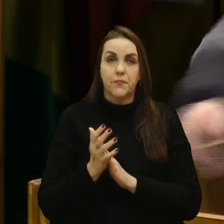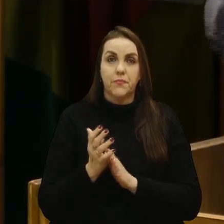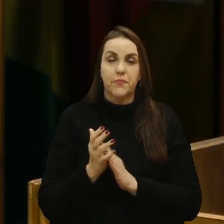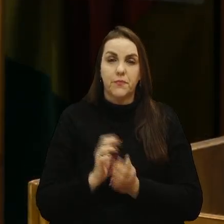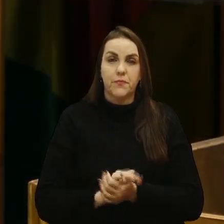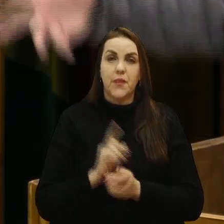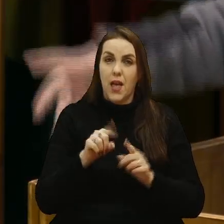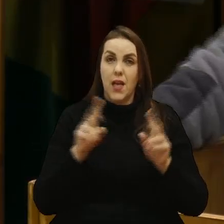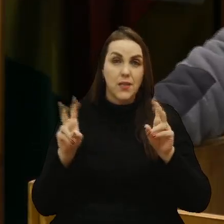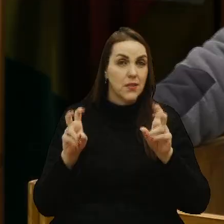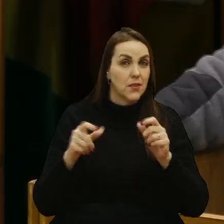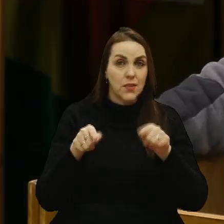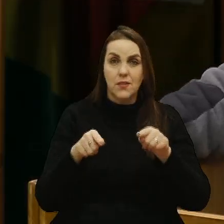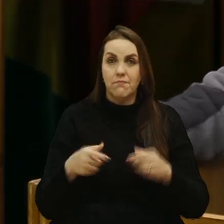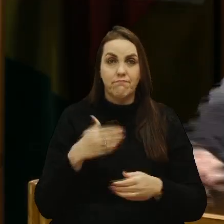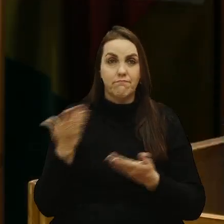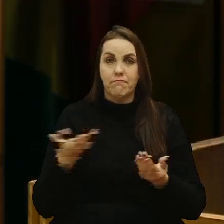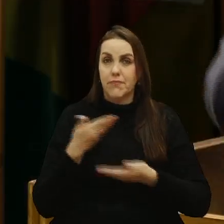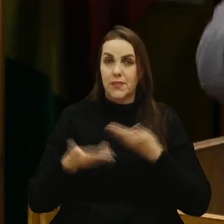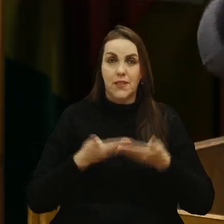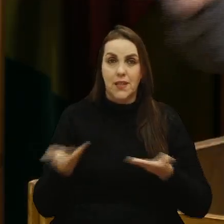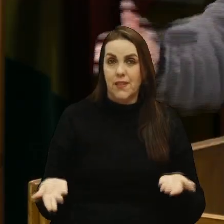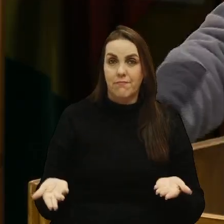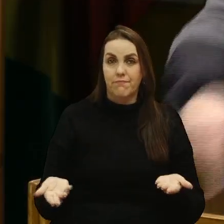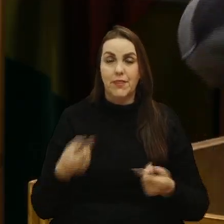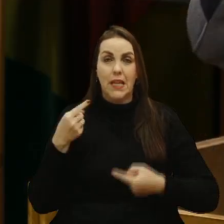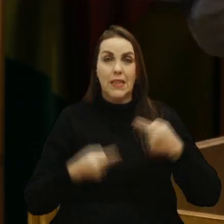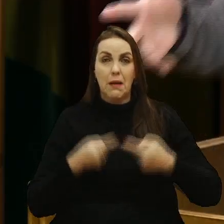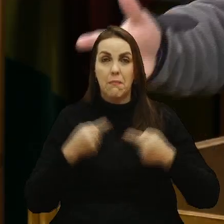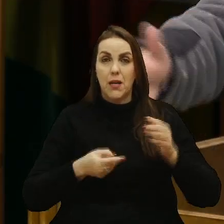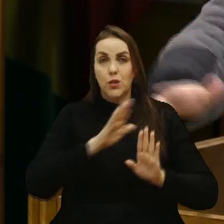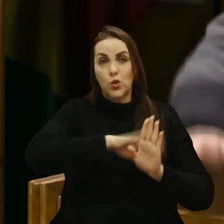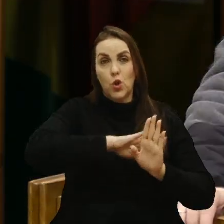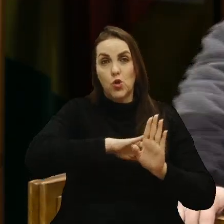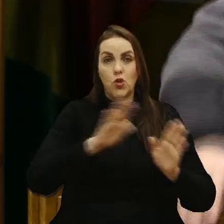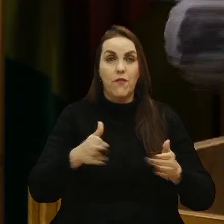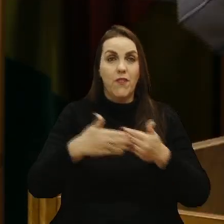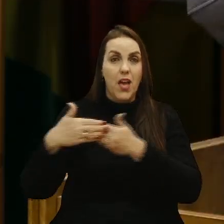É sobre isso que nós precisamos tratar, pessoal. Porque se a gente fica só num debate ideológico, fecham